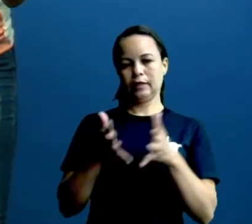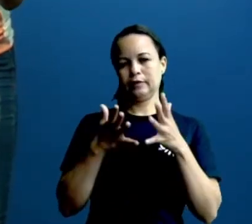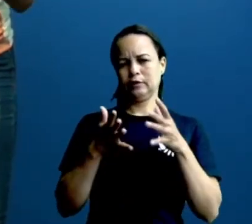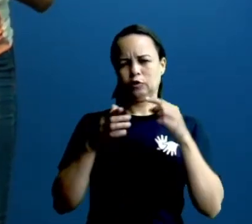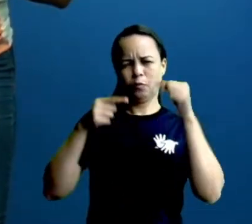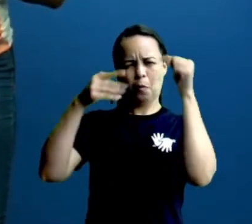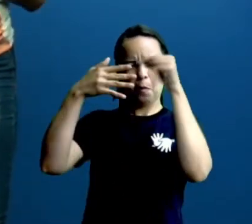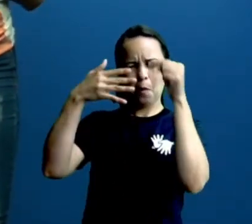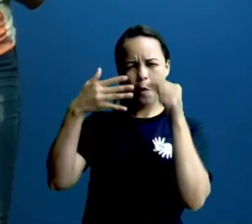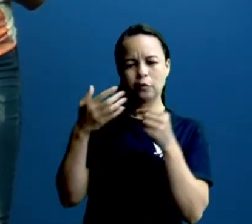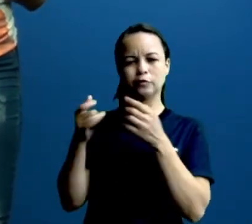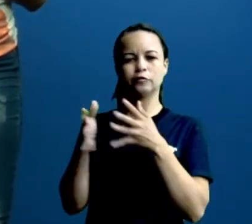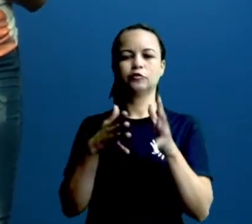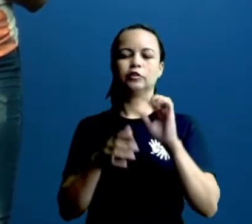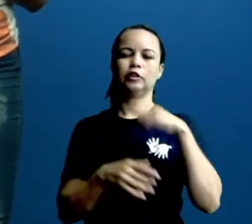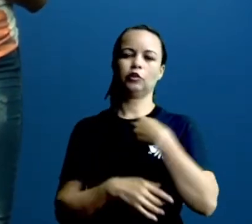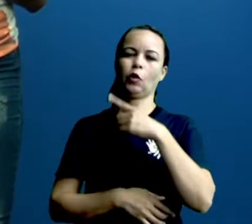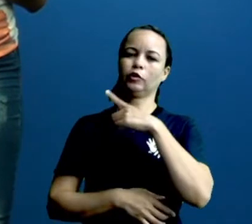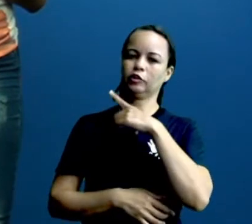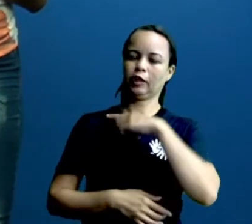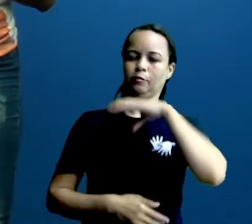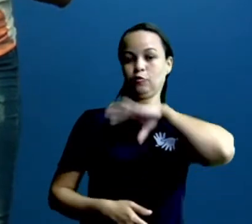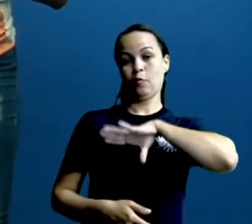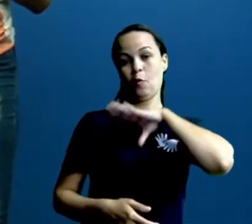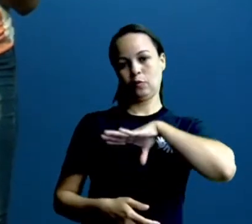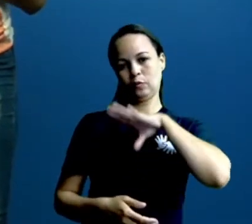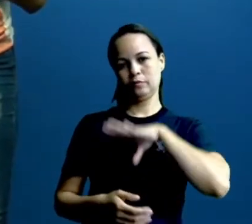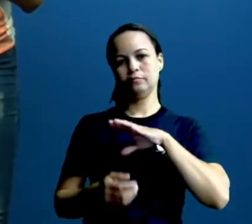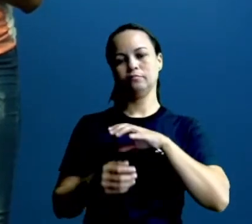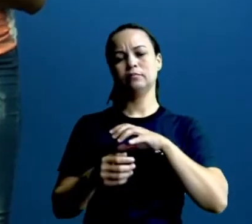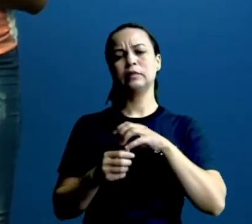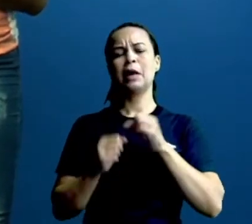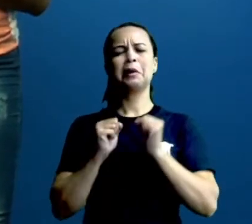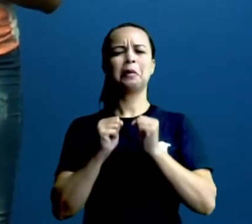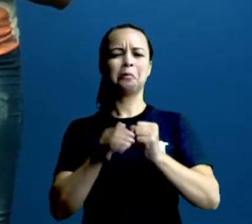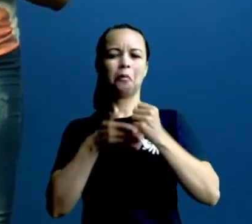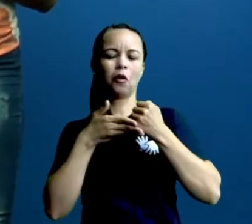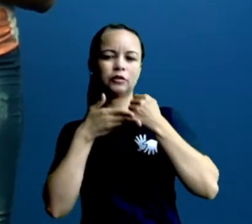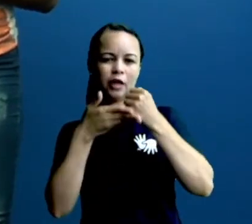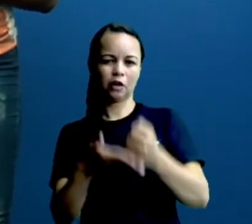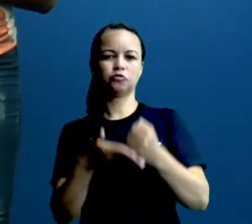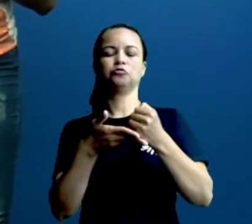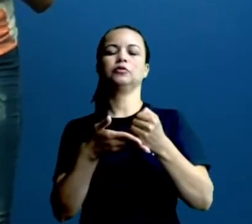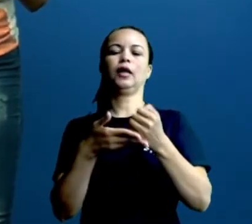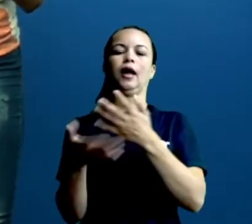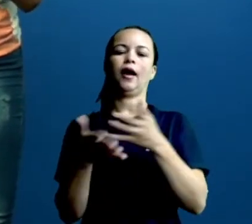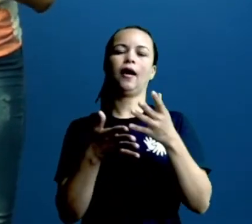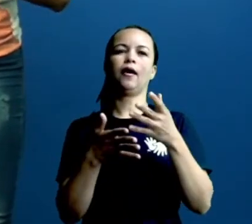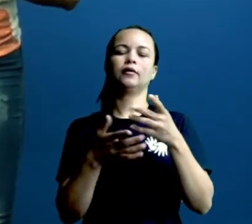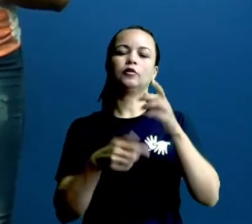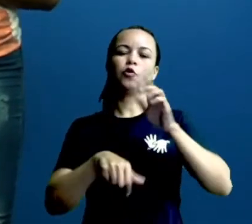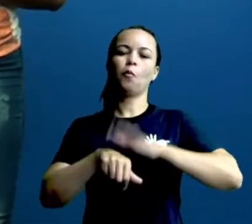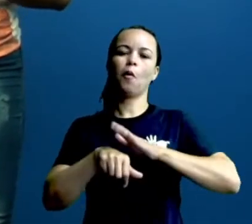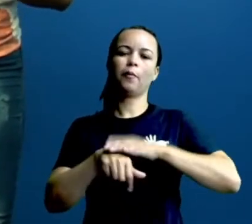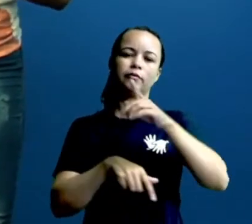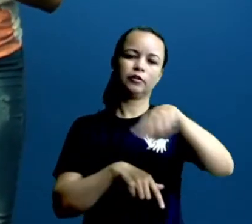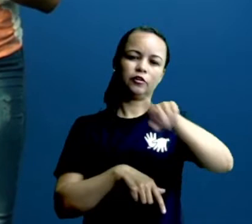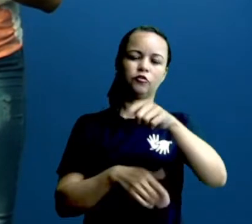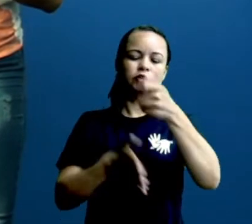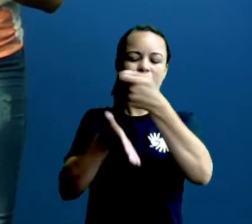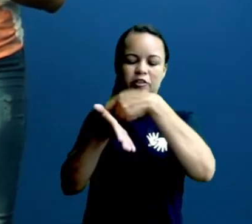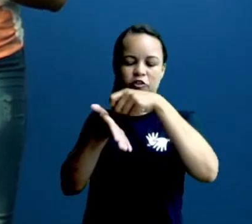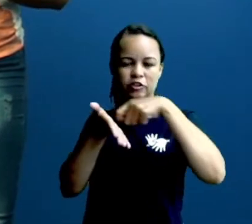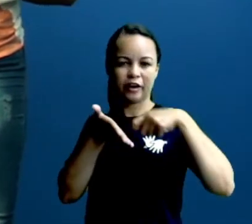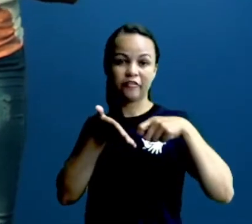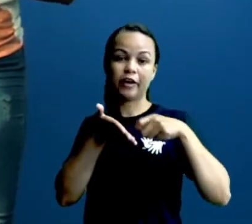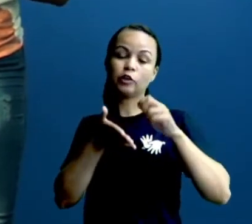esses pontinhos que nós temos na nossa língua portuguesa e pode ajudar bastante na hora em que você vai escrever ou na